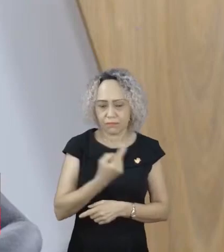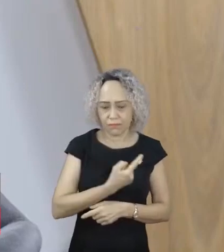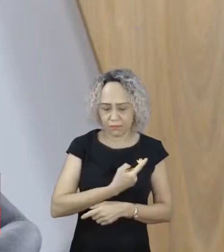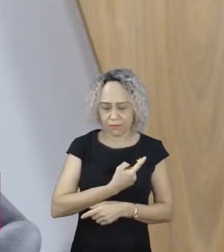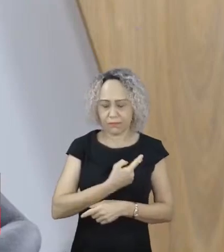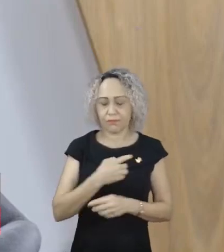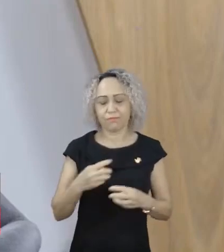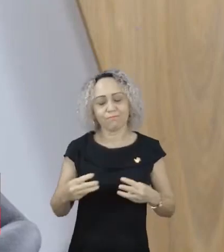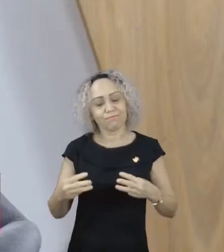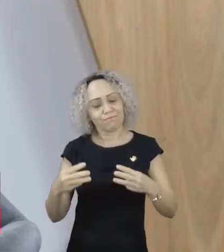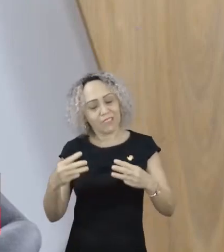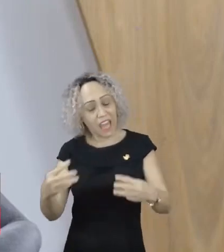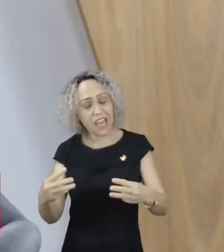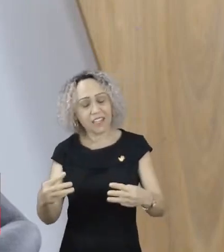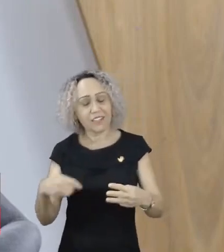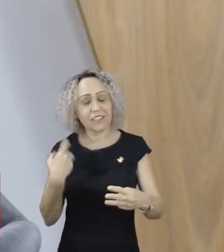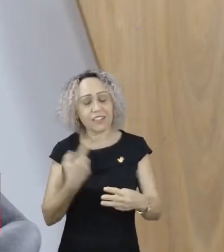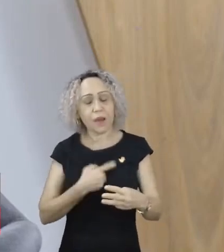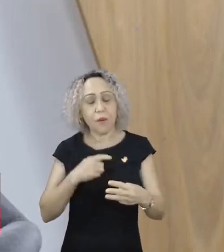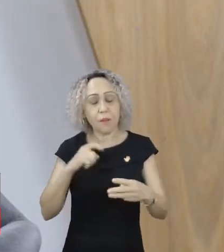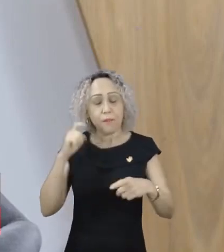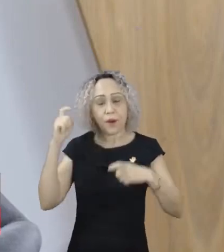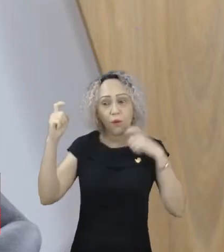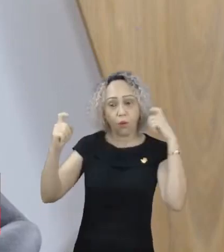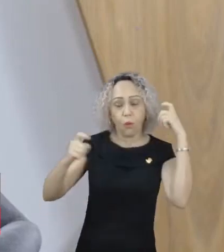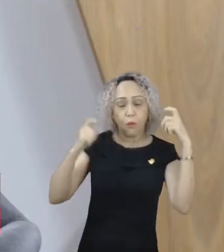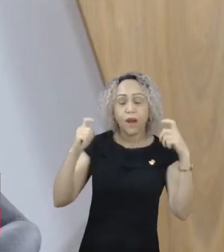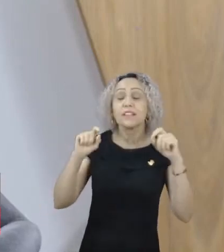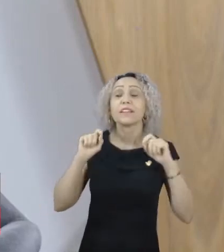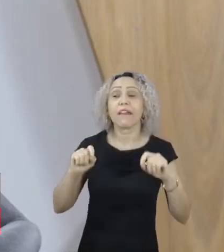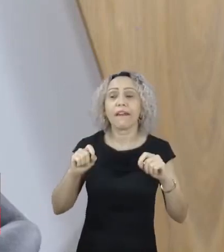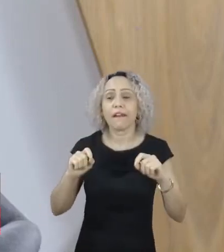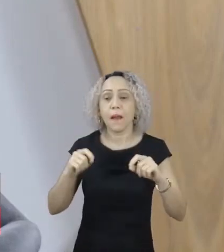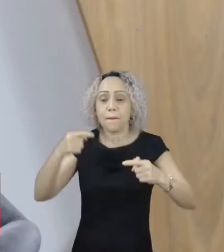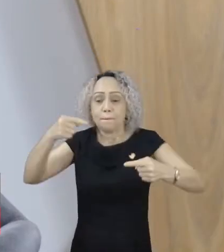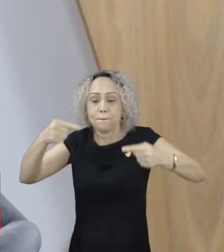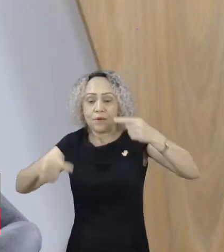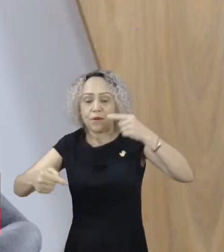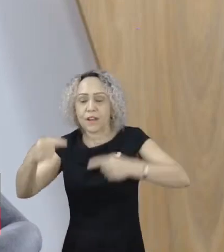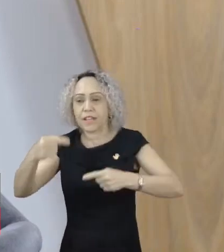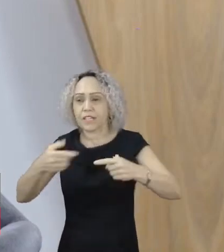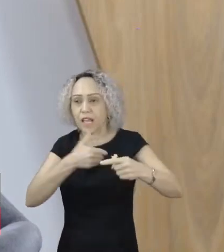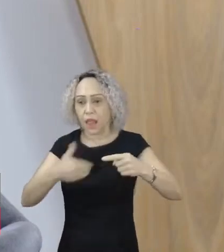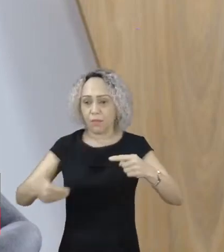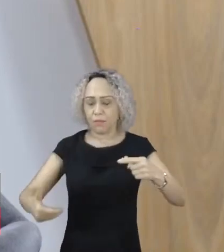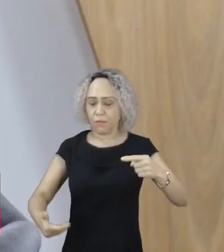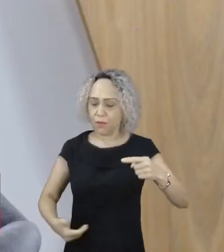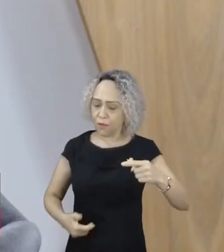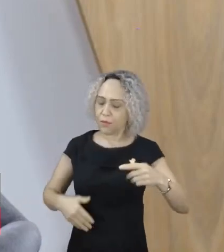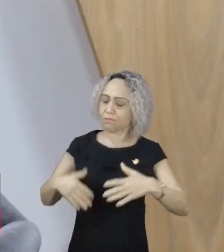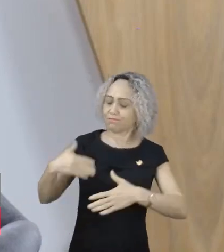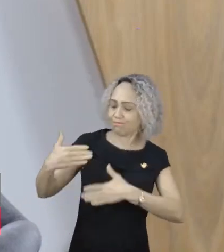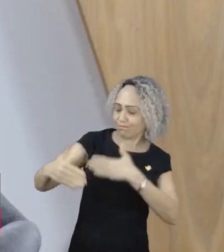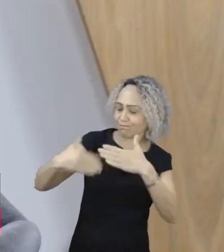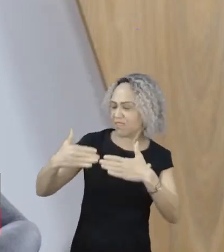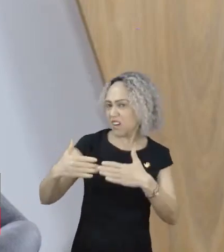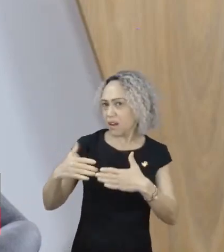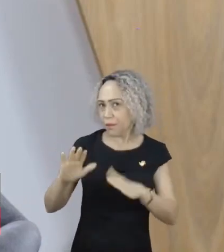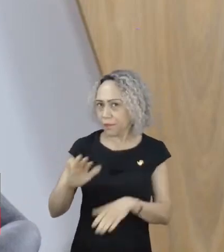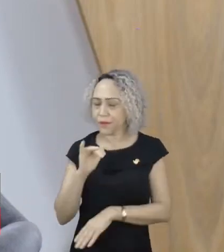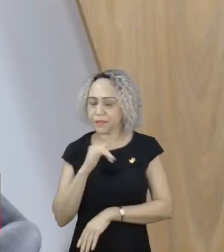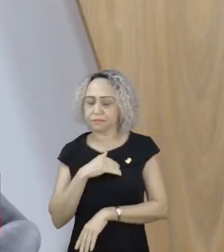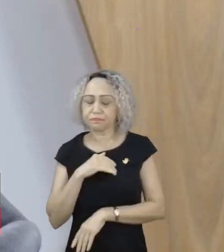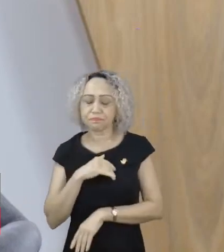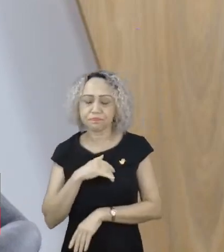públicas. No âmbito federal, mas como o presidente Lula fala, não adianta só o governo federal estar bem equipado, bem capacitado, se